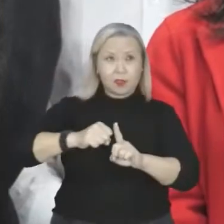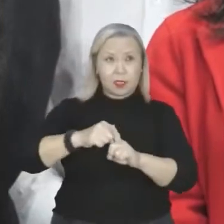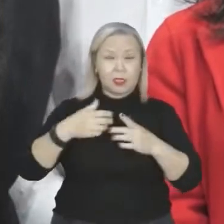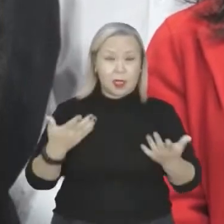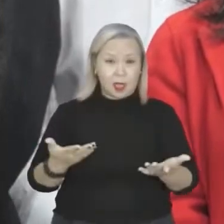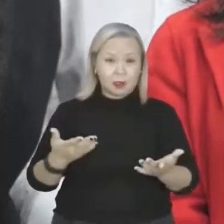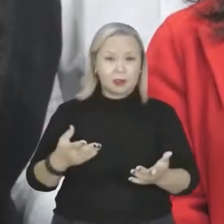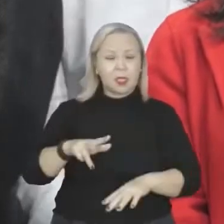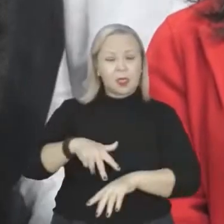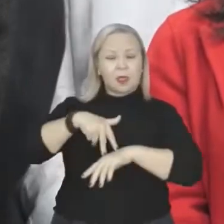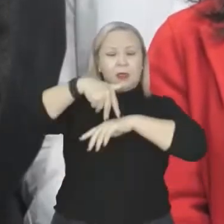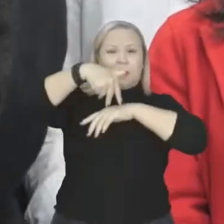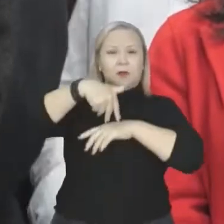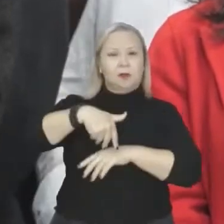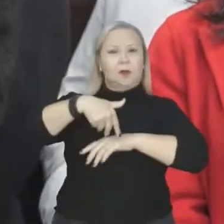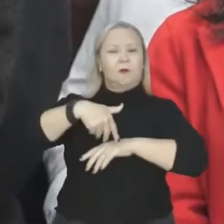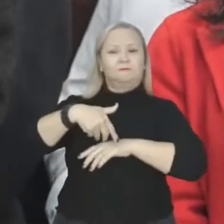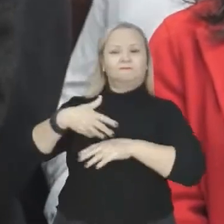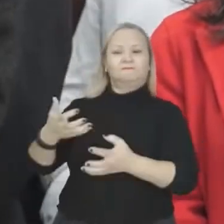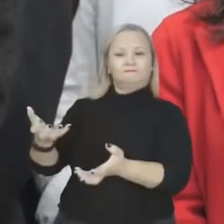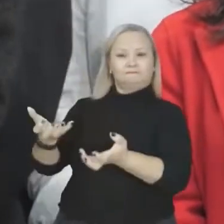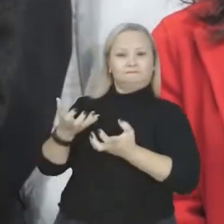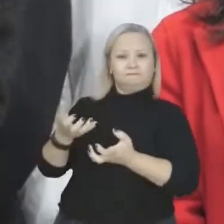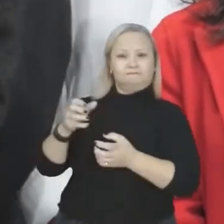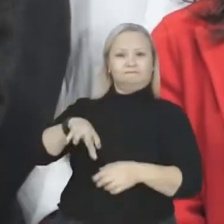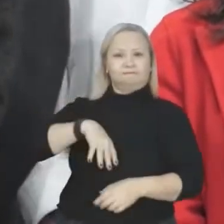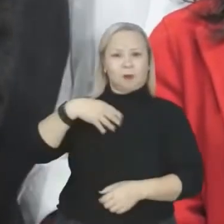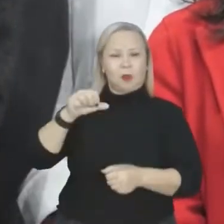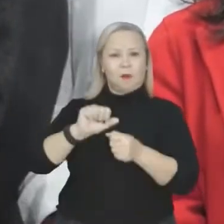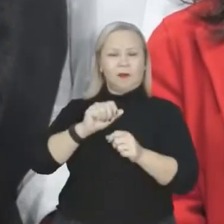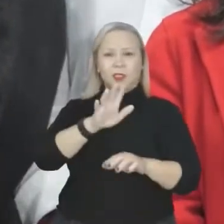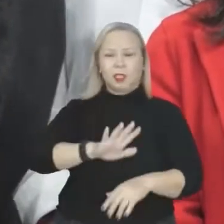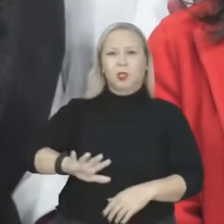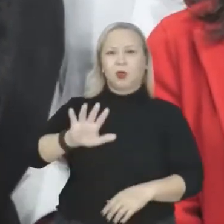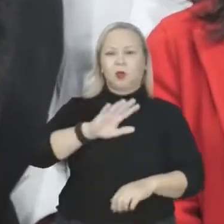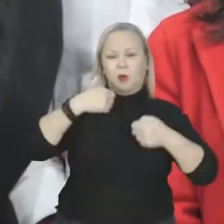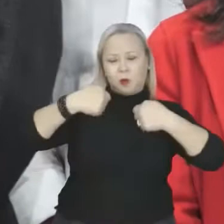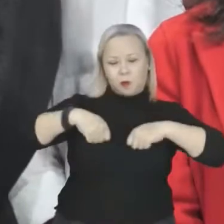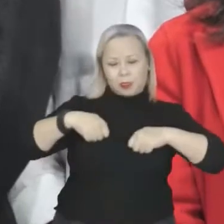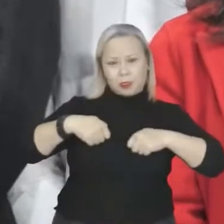disposto, sabe, a fazer tudo o que for possível. Haddad, eu tenho certeza